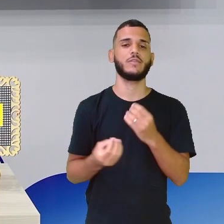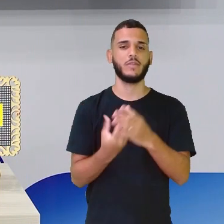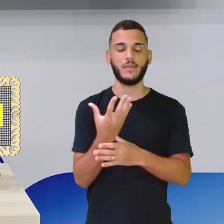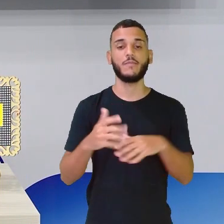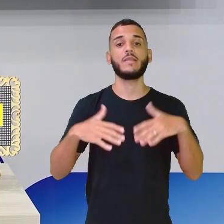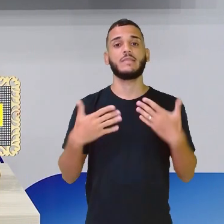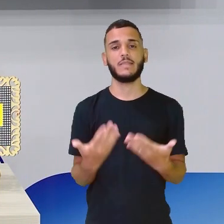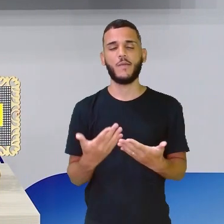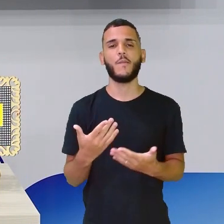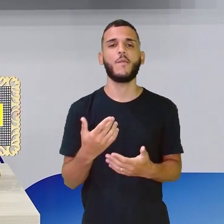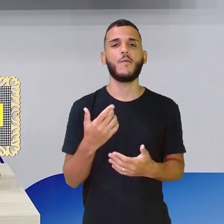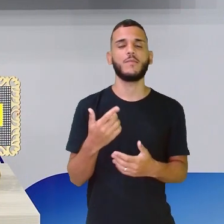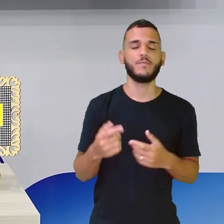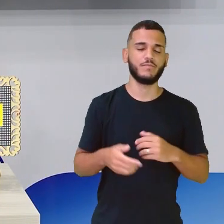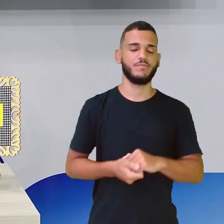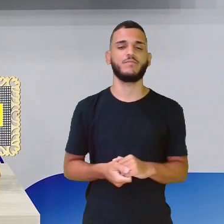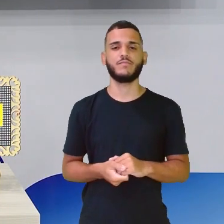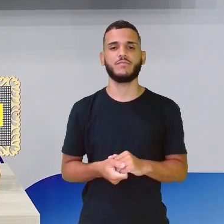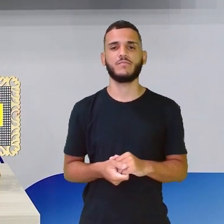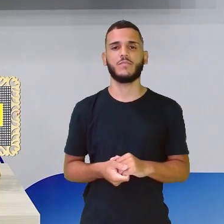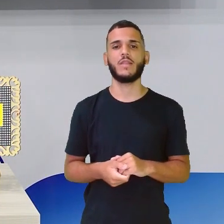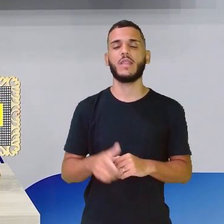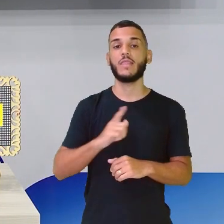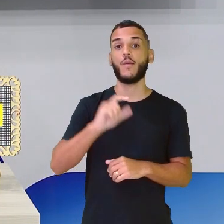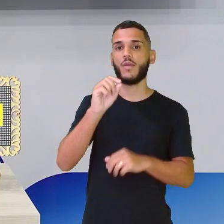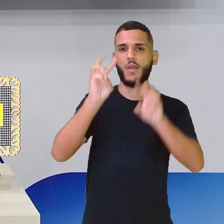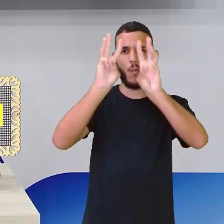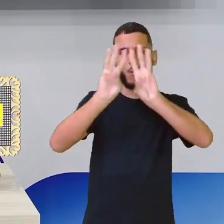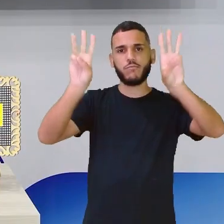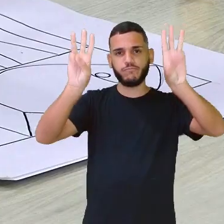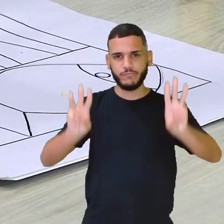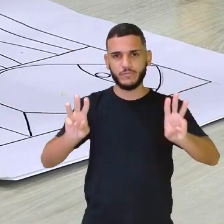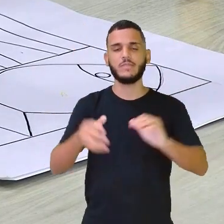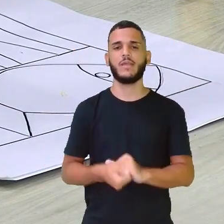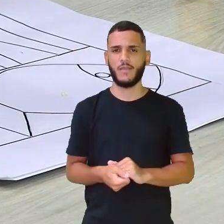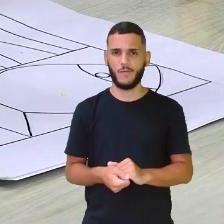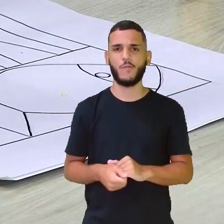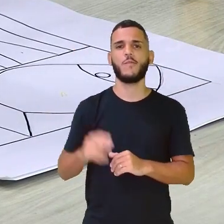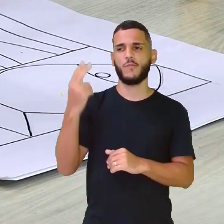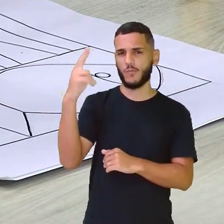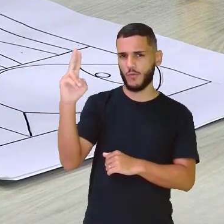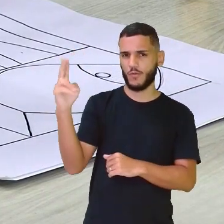Outra coisa interessante, existe até um museu lá no Uruguai com o nome